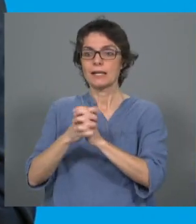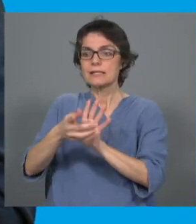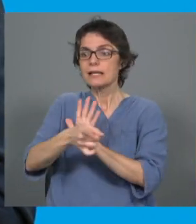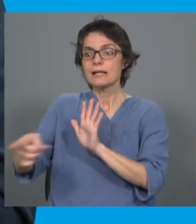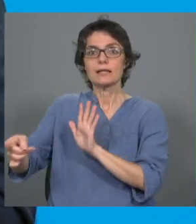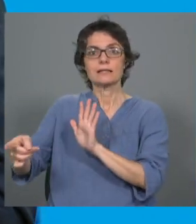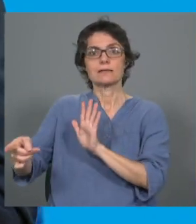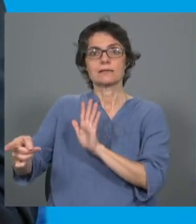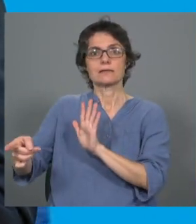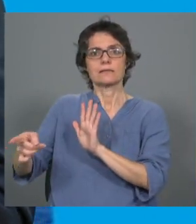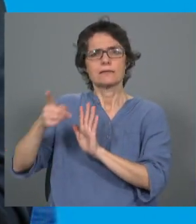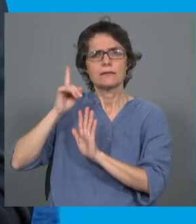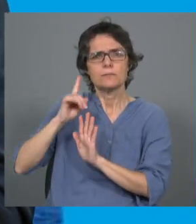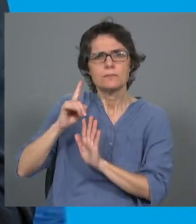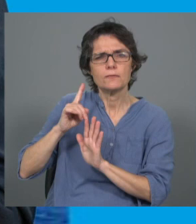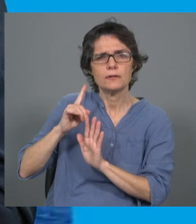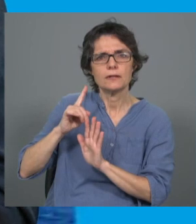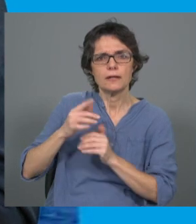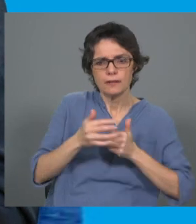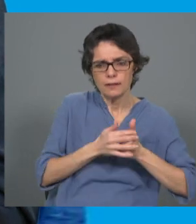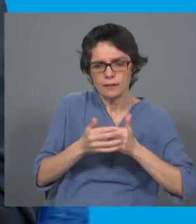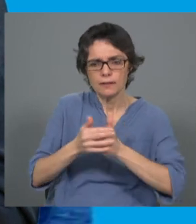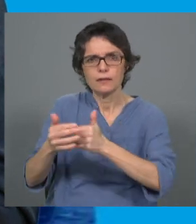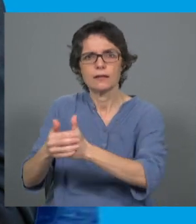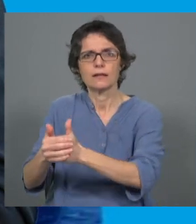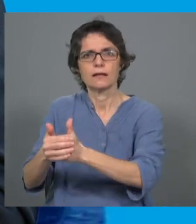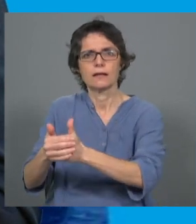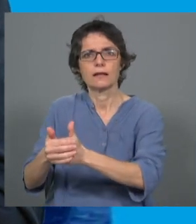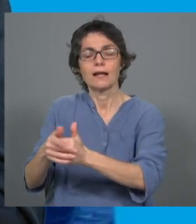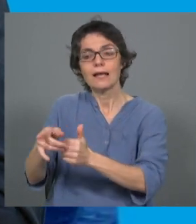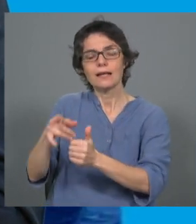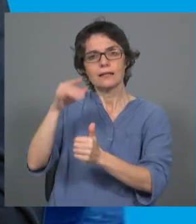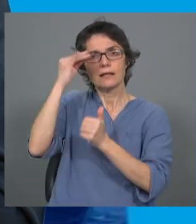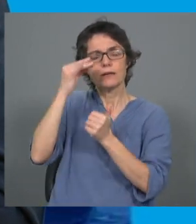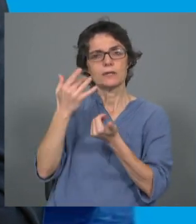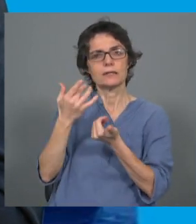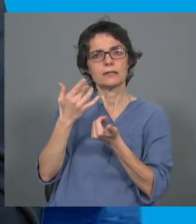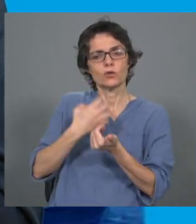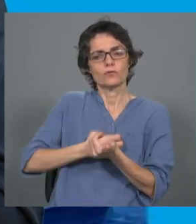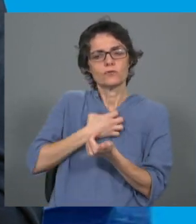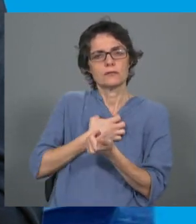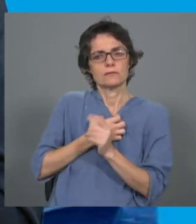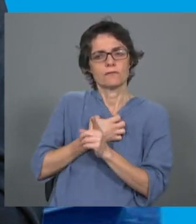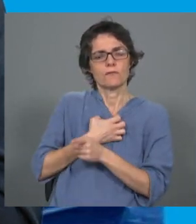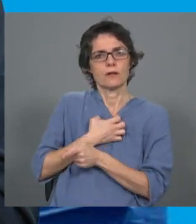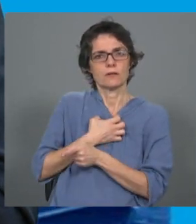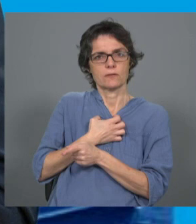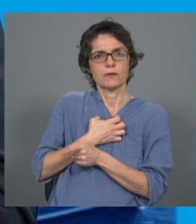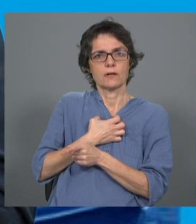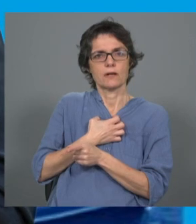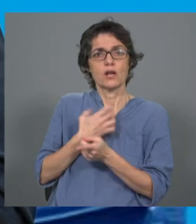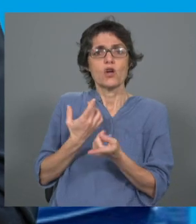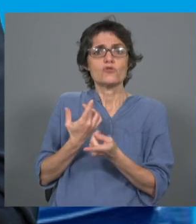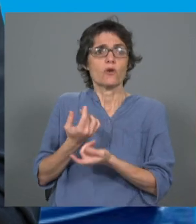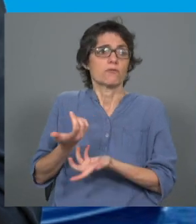comunidade. Por isso, tudo o que está por trás, não é? E terem o sentido espiritual do serviço, não apenas serem empregados